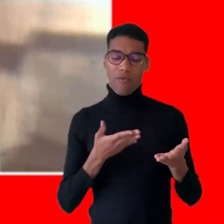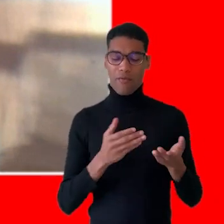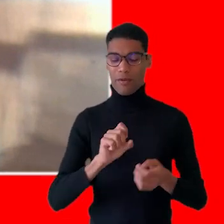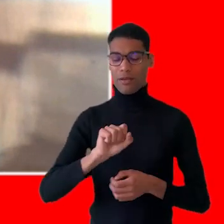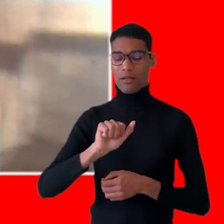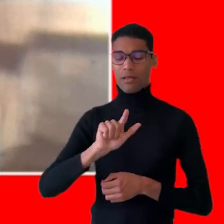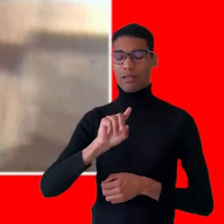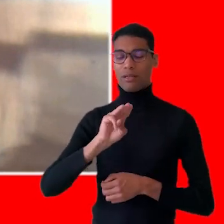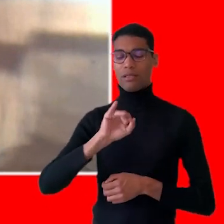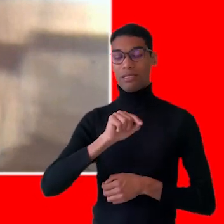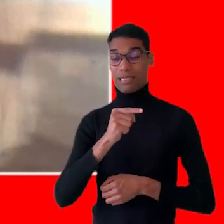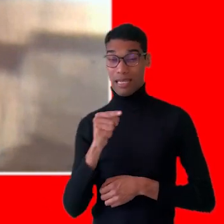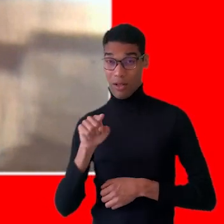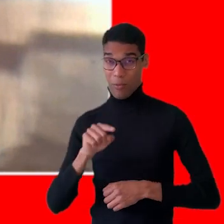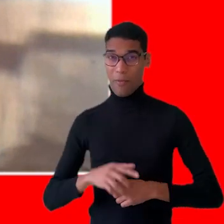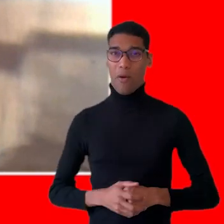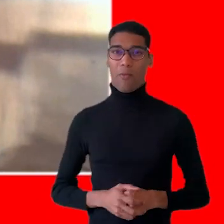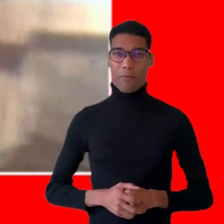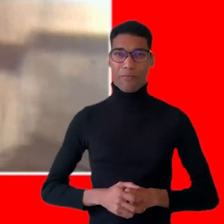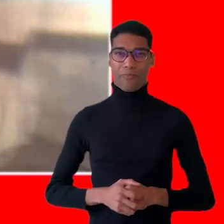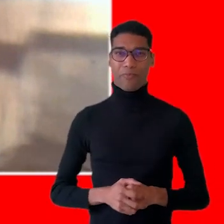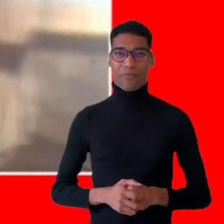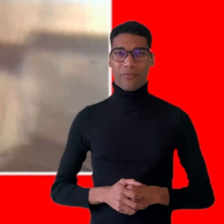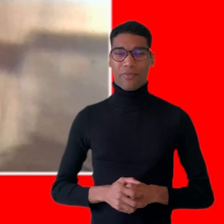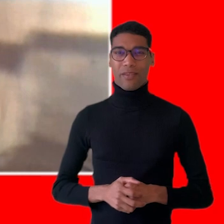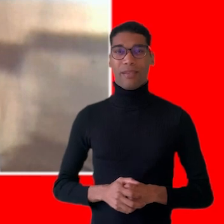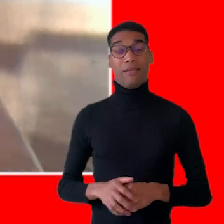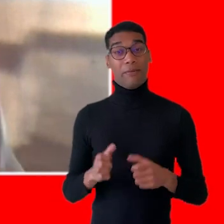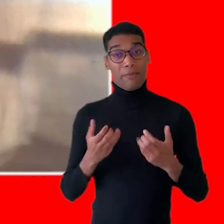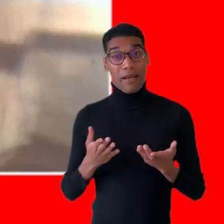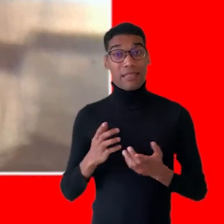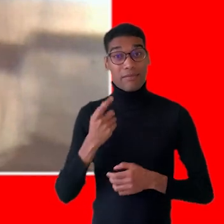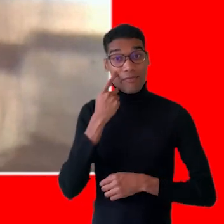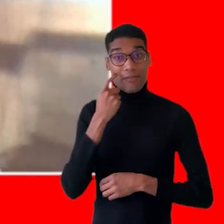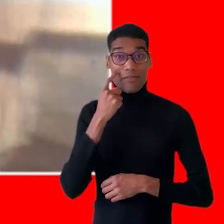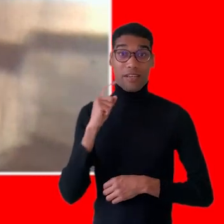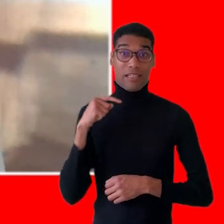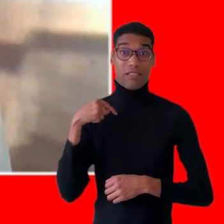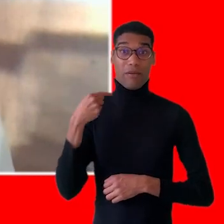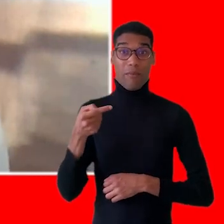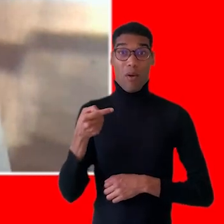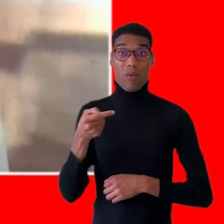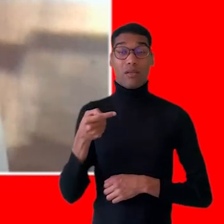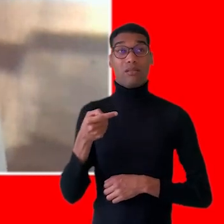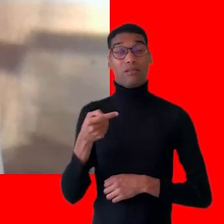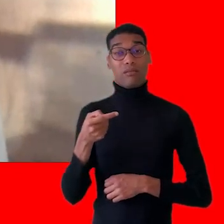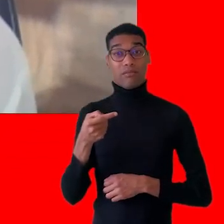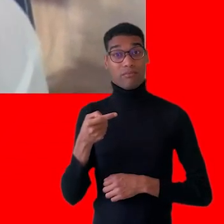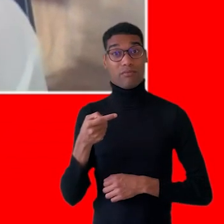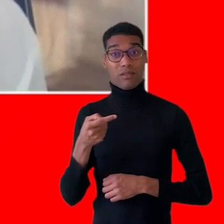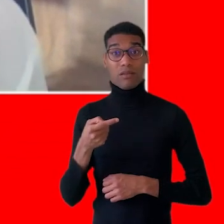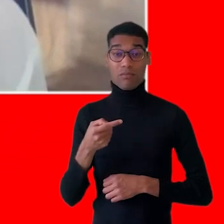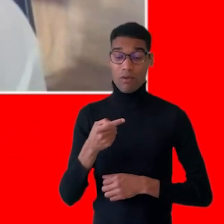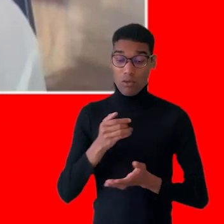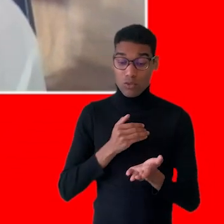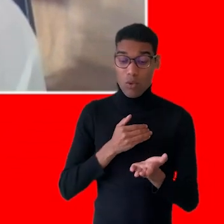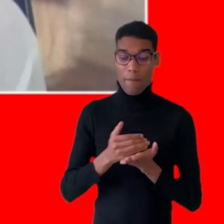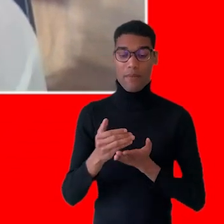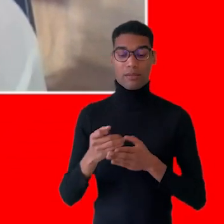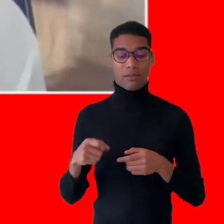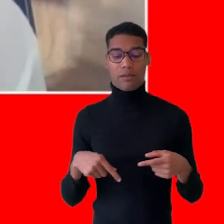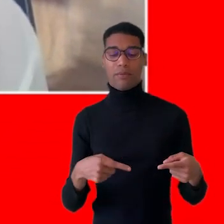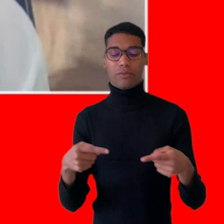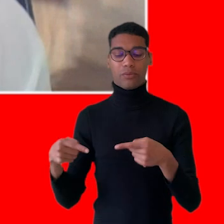queridíssimo Salomão, para numa segunda a gente, segundo turno, a gente